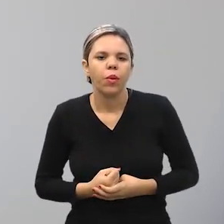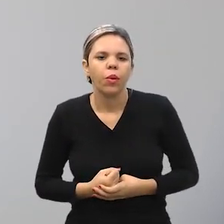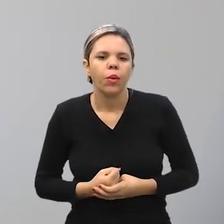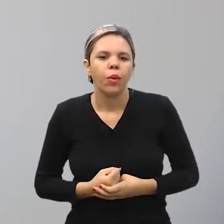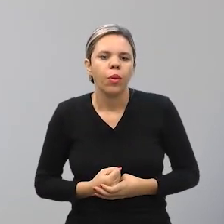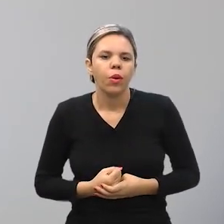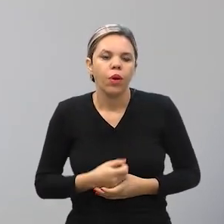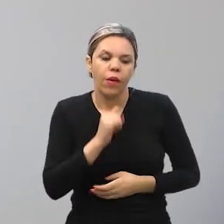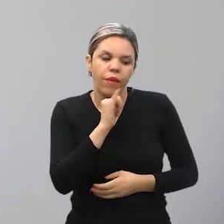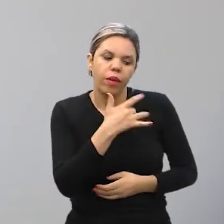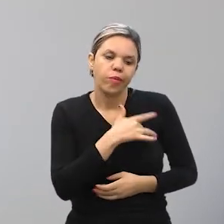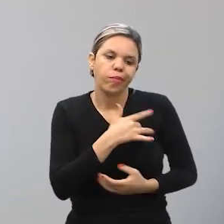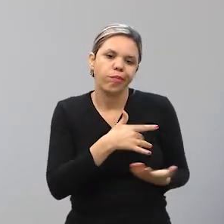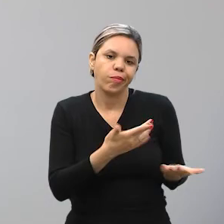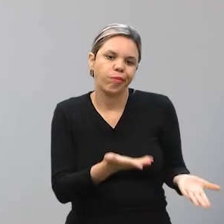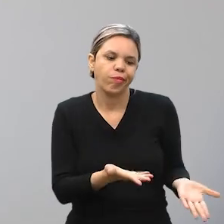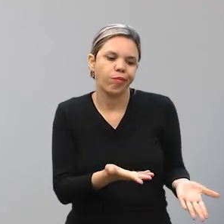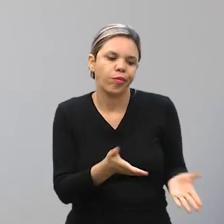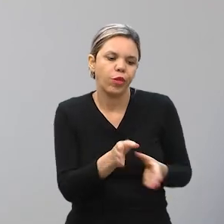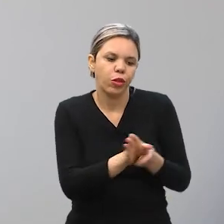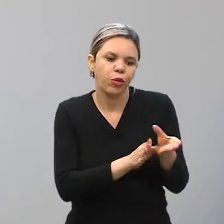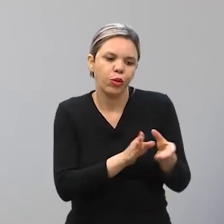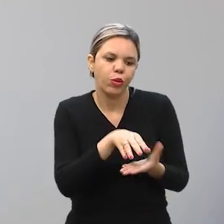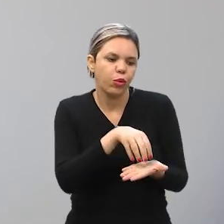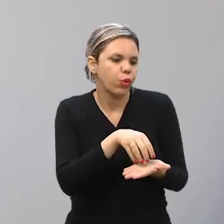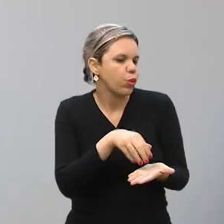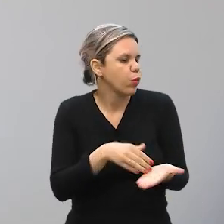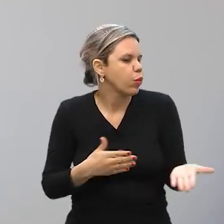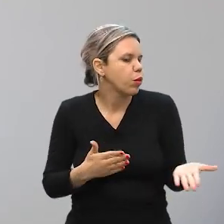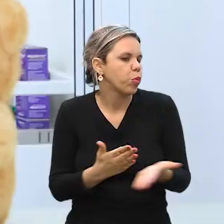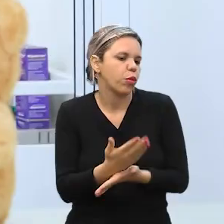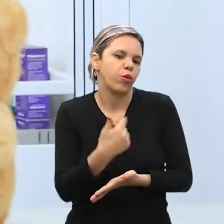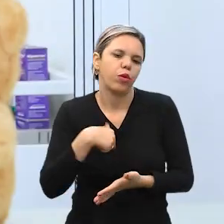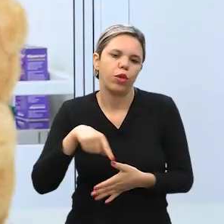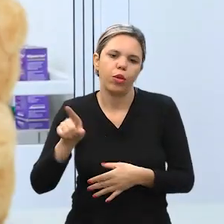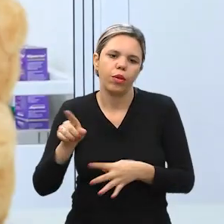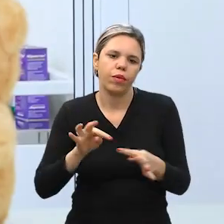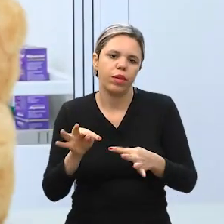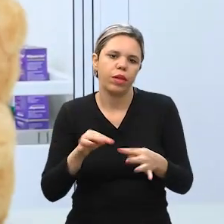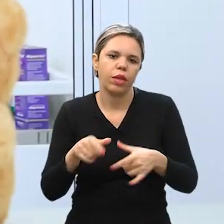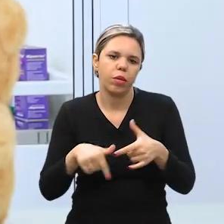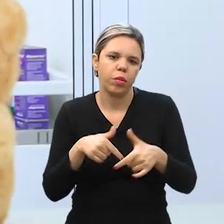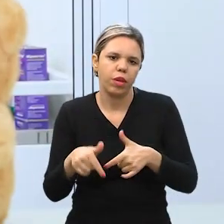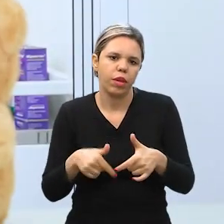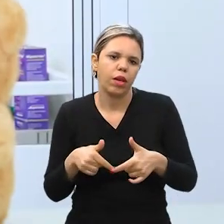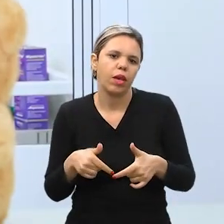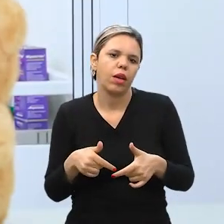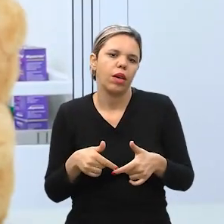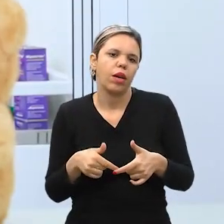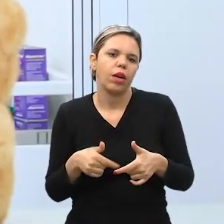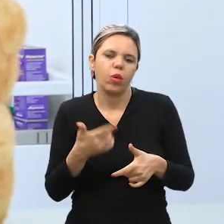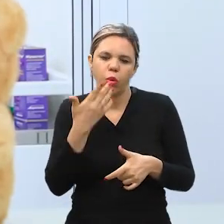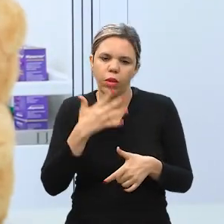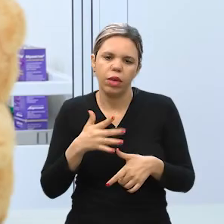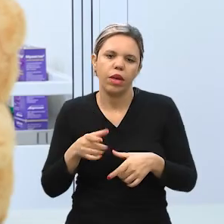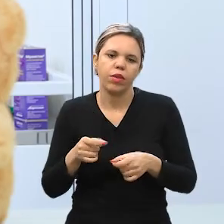Eu falei, ó, que pena que o conselho departamental não aprovou. Eu vou, mas eu vou. Eu havia prometido não ligar mais